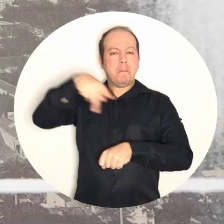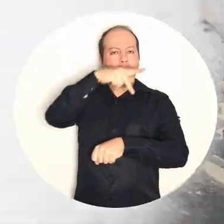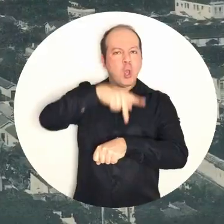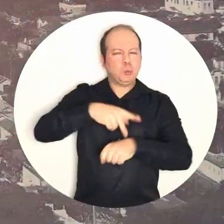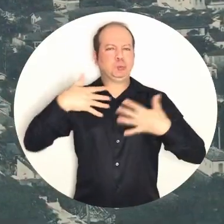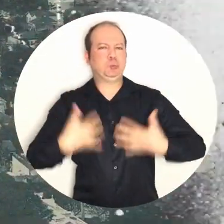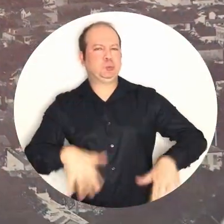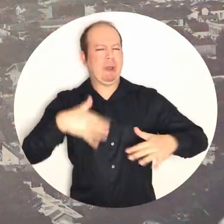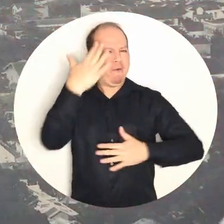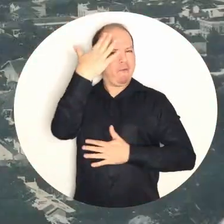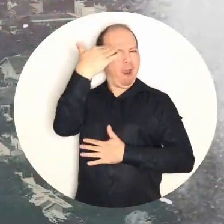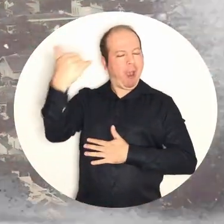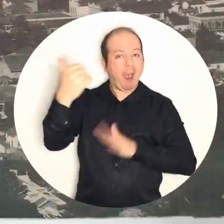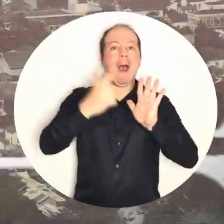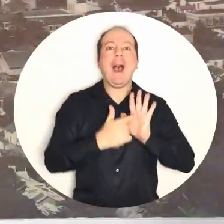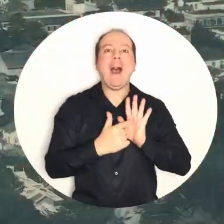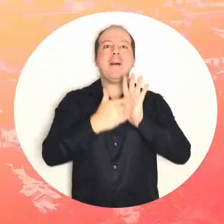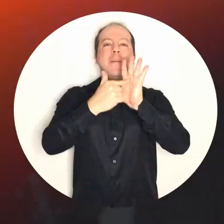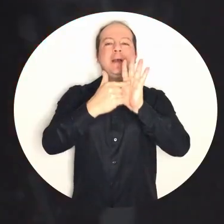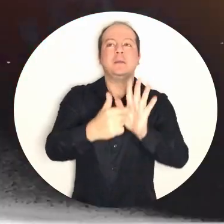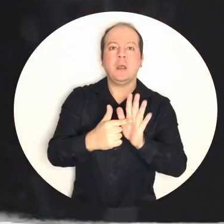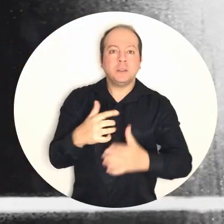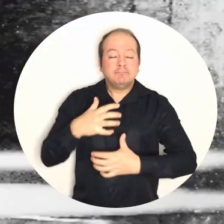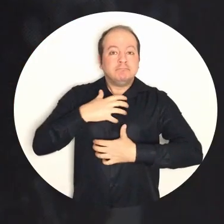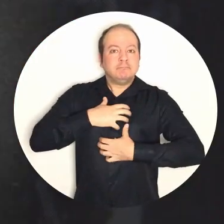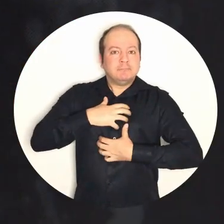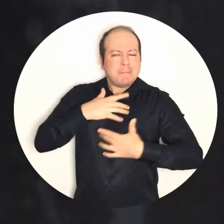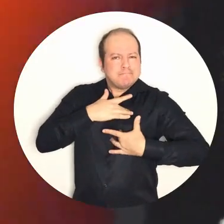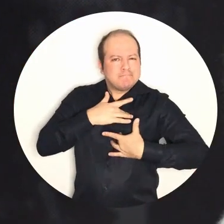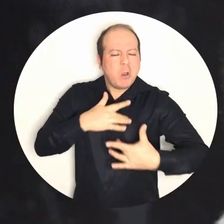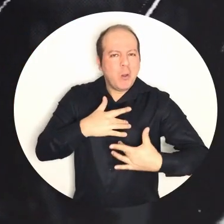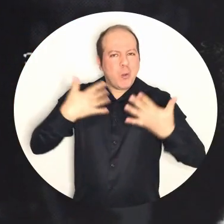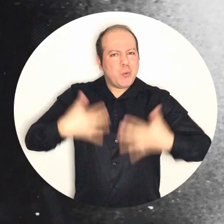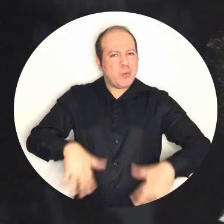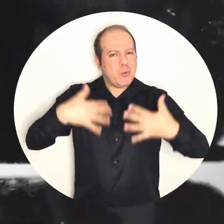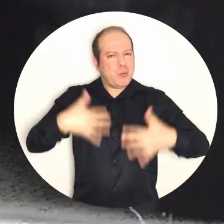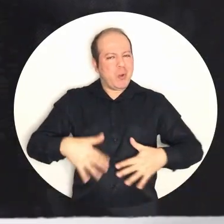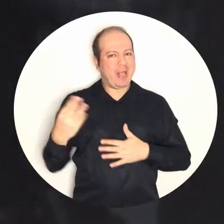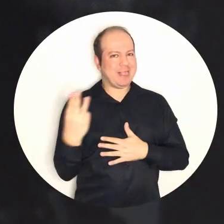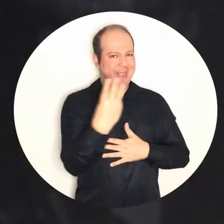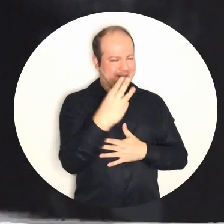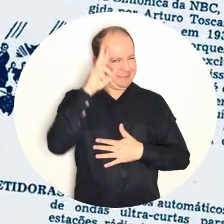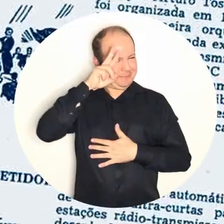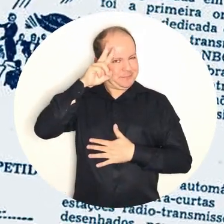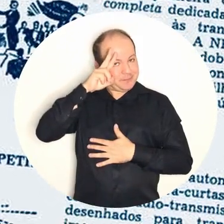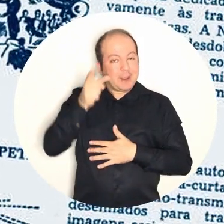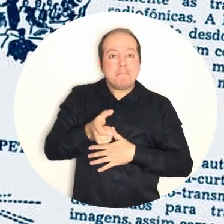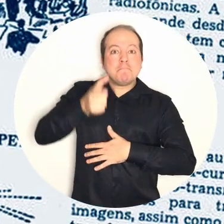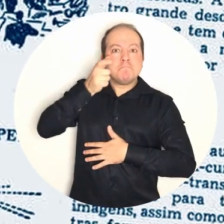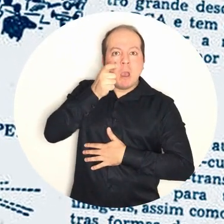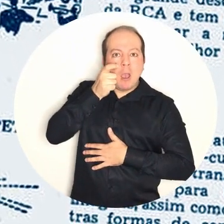de imenso prestígio se apresentam, mexendo com o afeto desses três músicos.